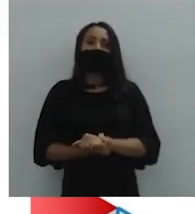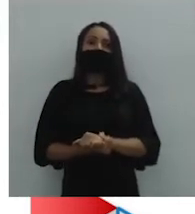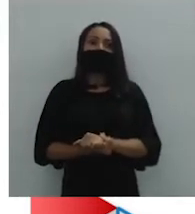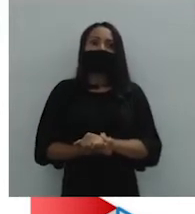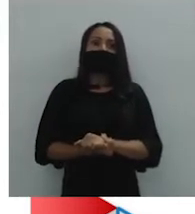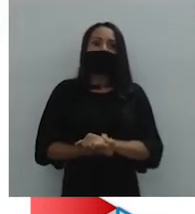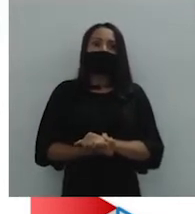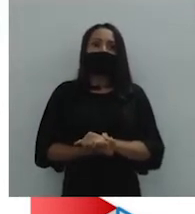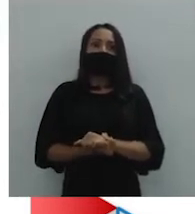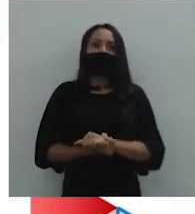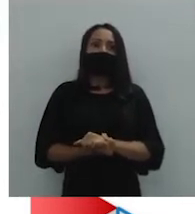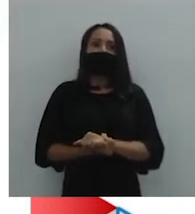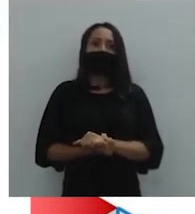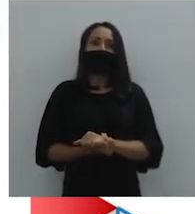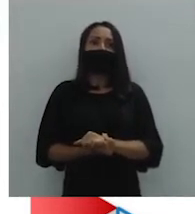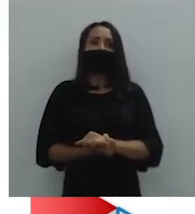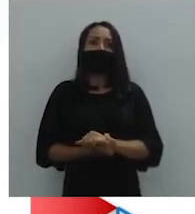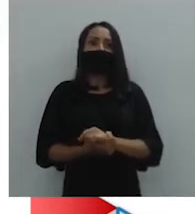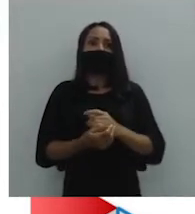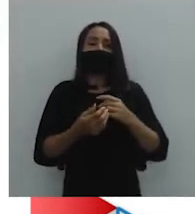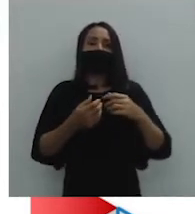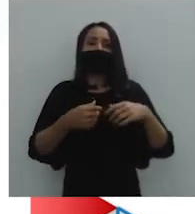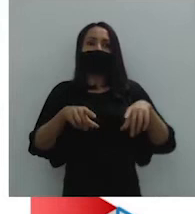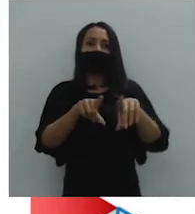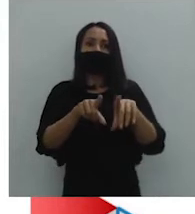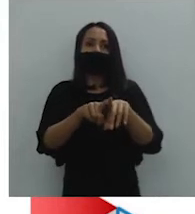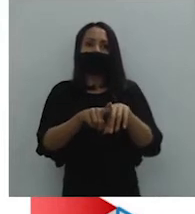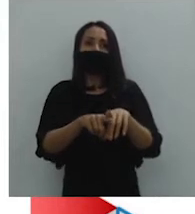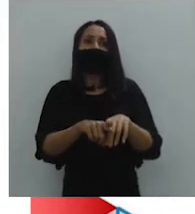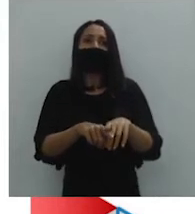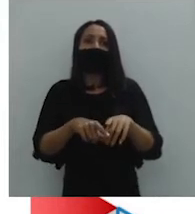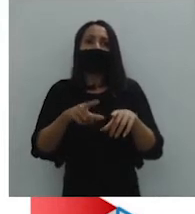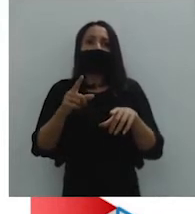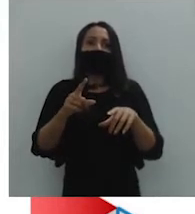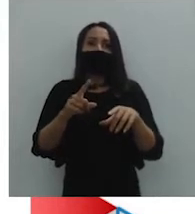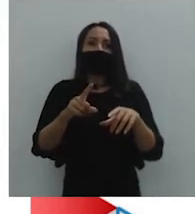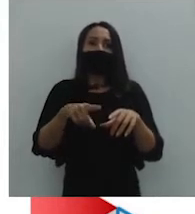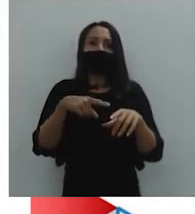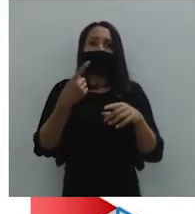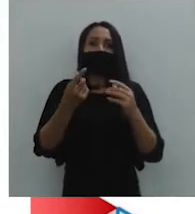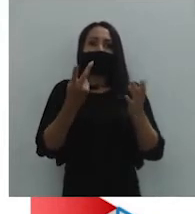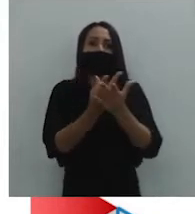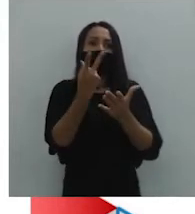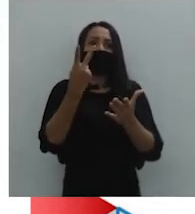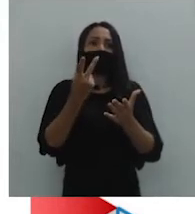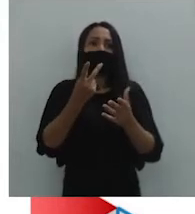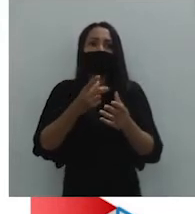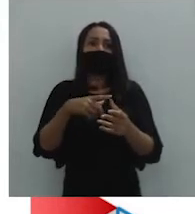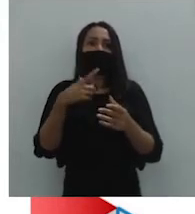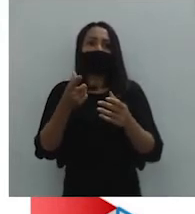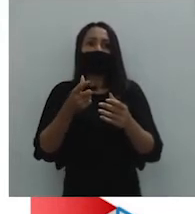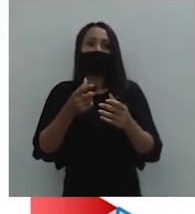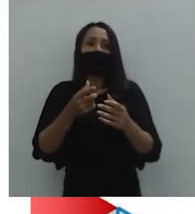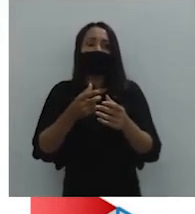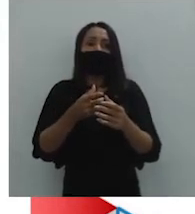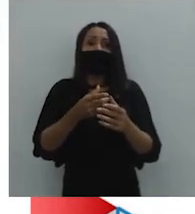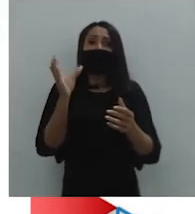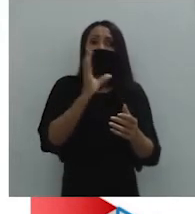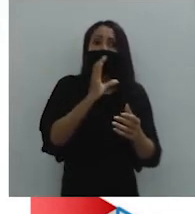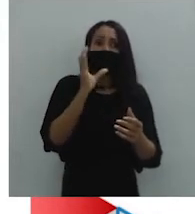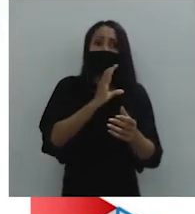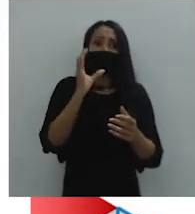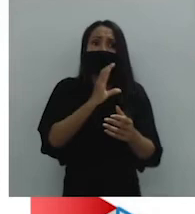a questão de se colocar, né, toda a vida e a sua ocorrência de forma desenfreada e